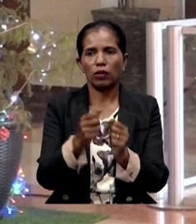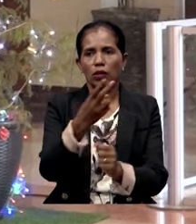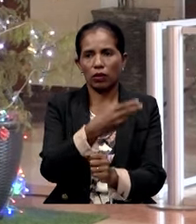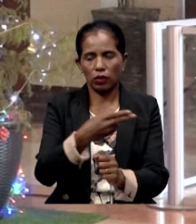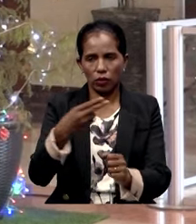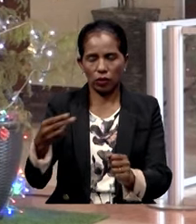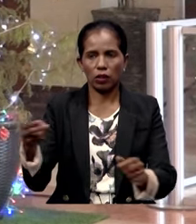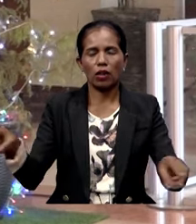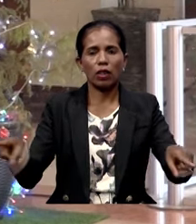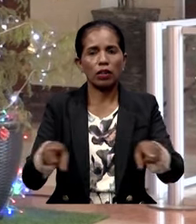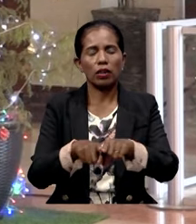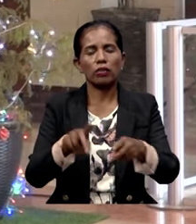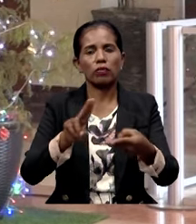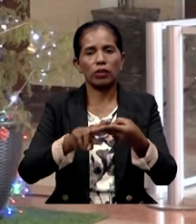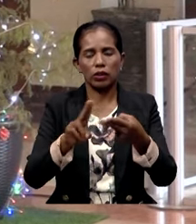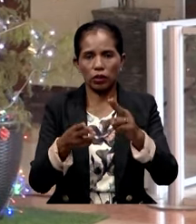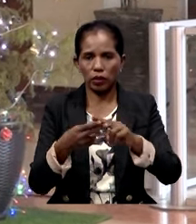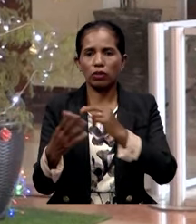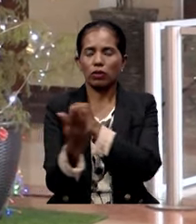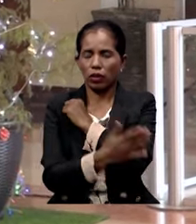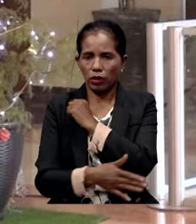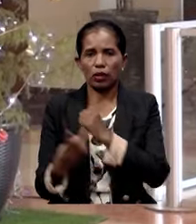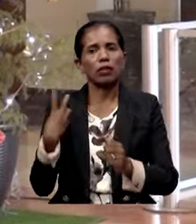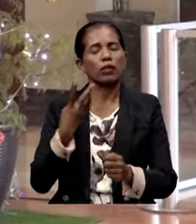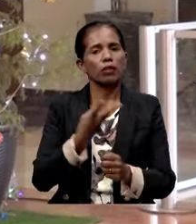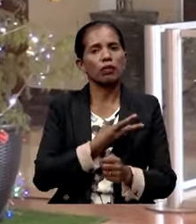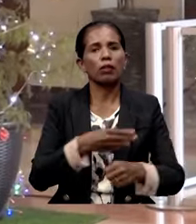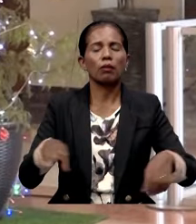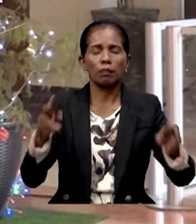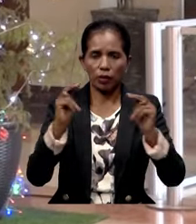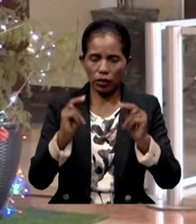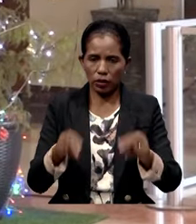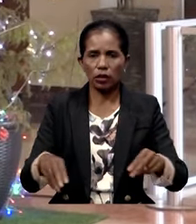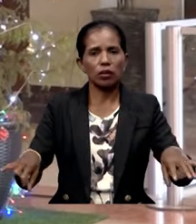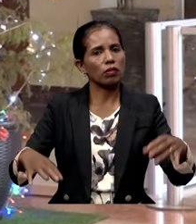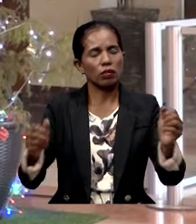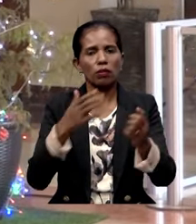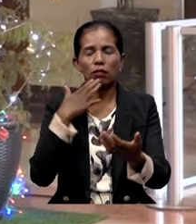São vizinhos imediatos e tá precisa cultiva, precisa